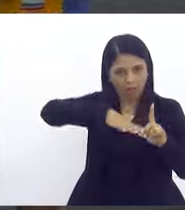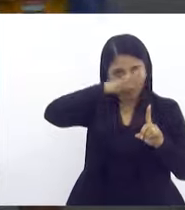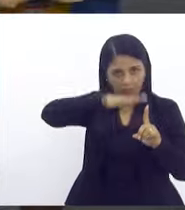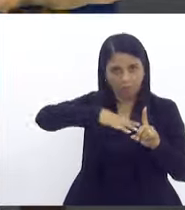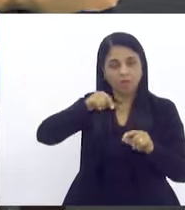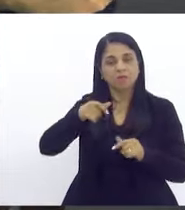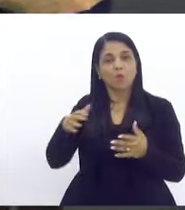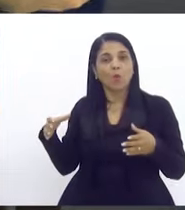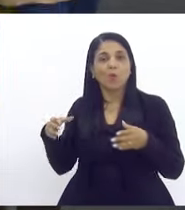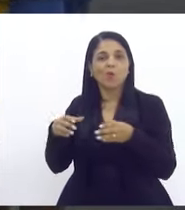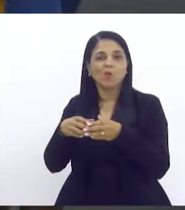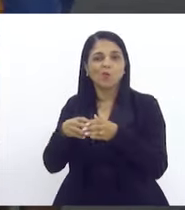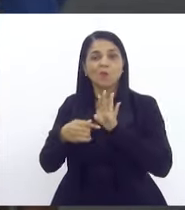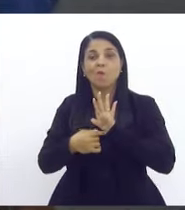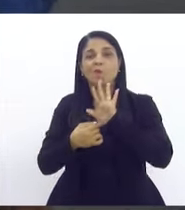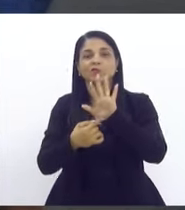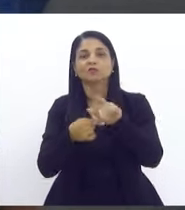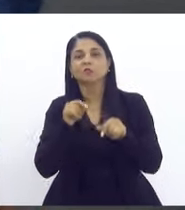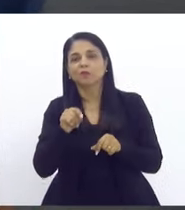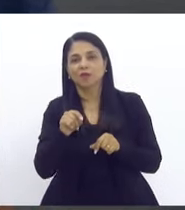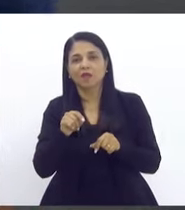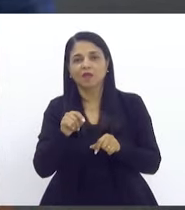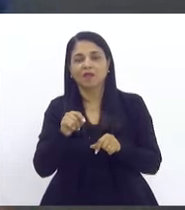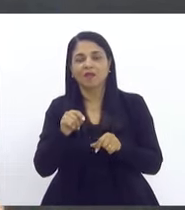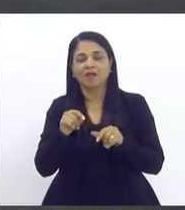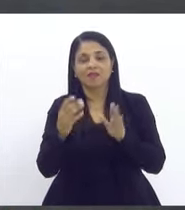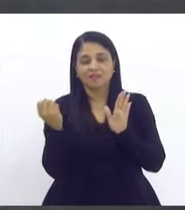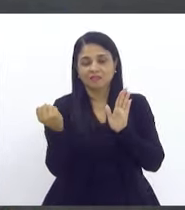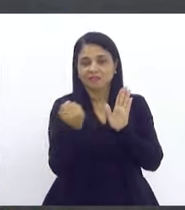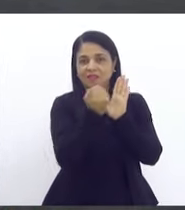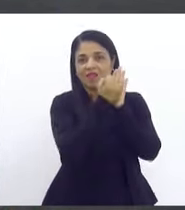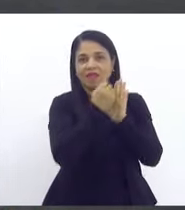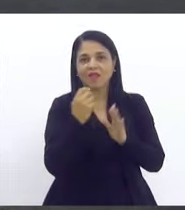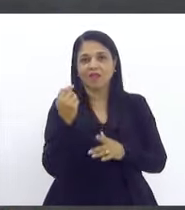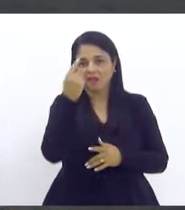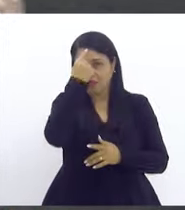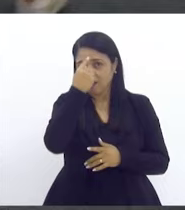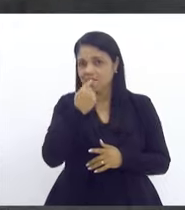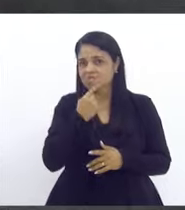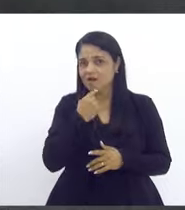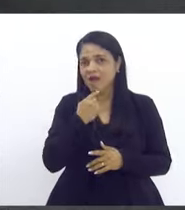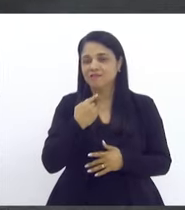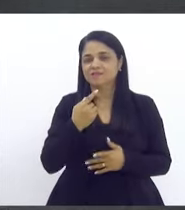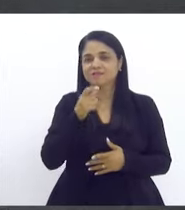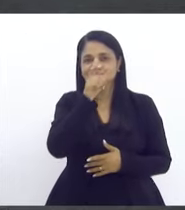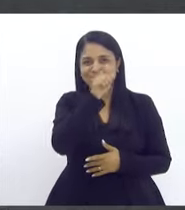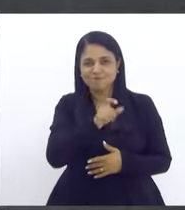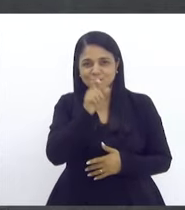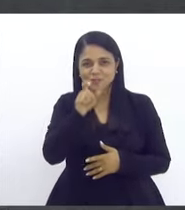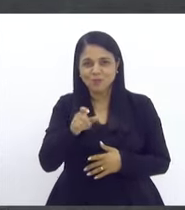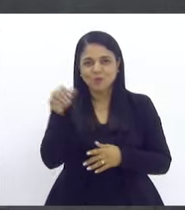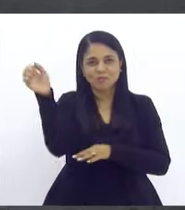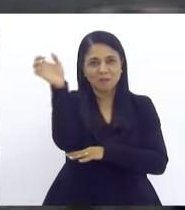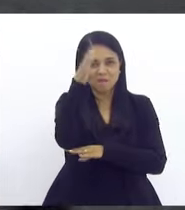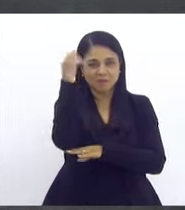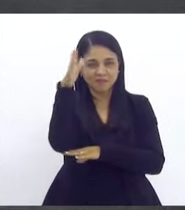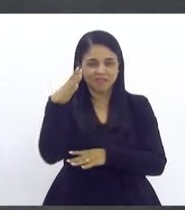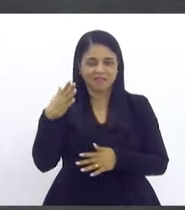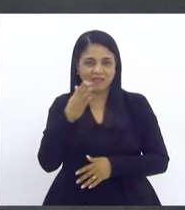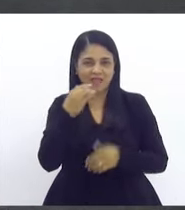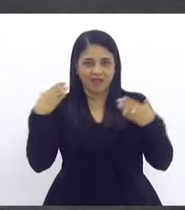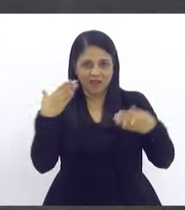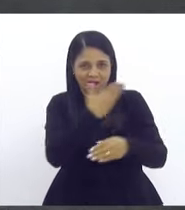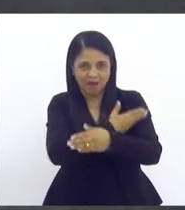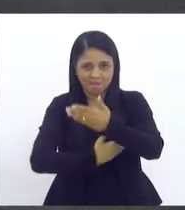eles, inclusive estampando a figura de ditadores na sua camisa, na sua bandeira de luta política, e não reconhecendo